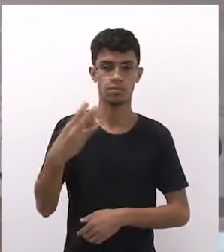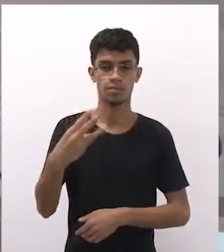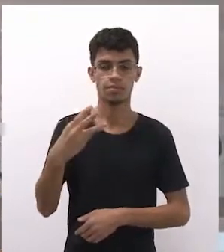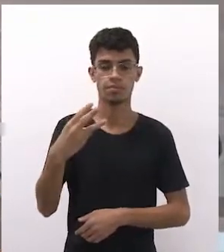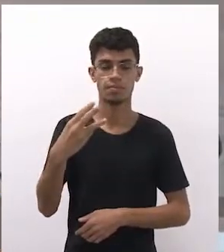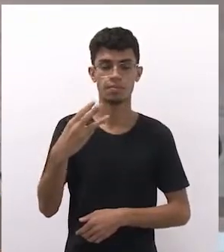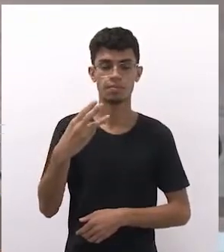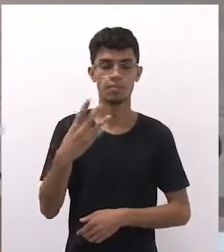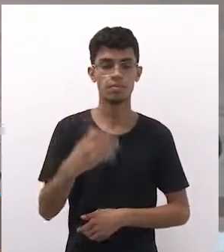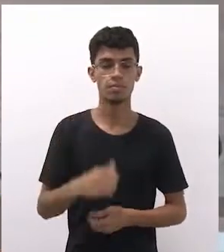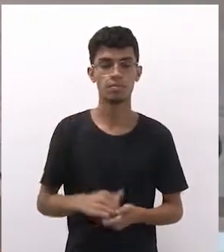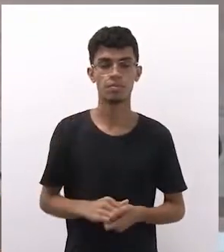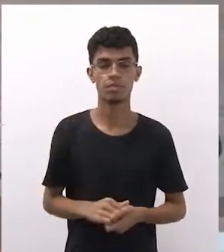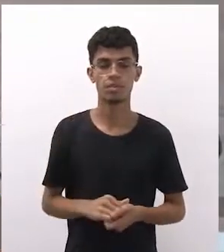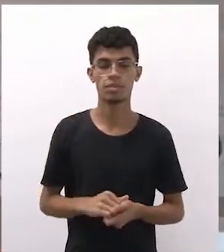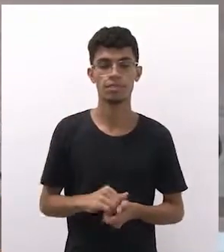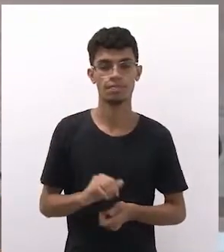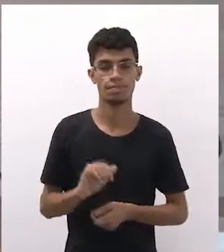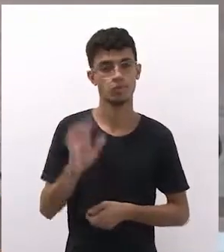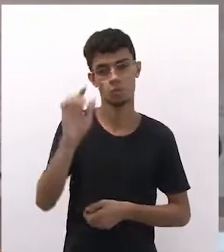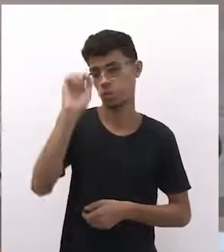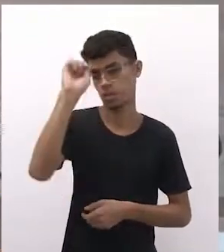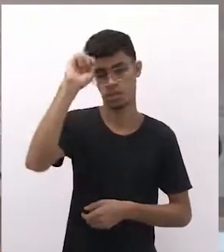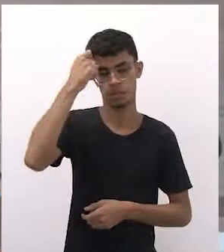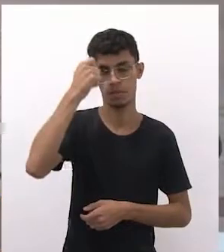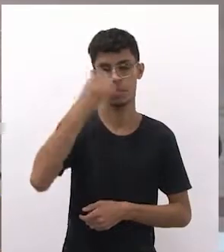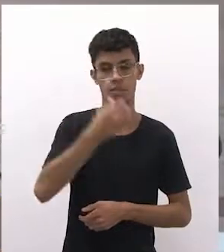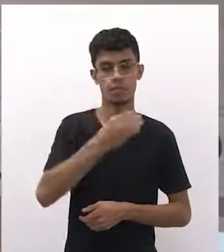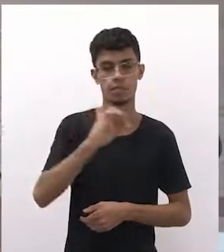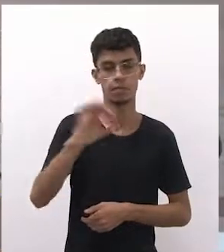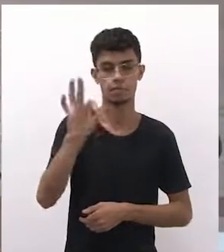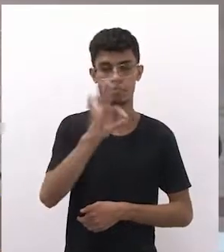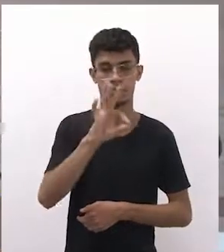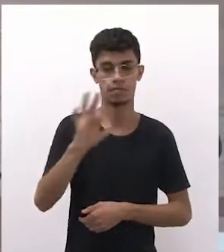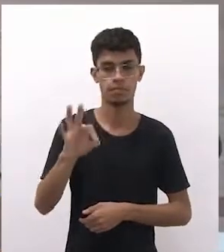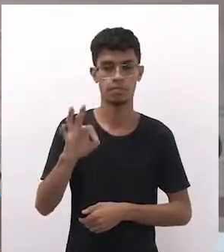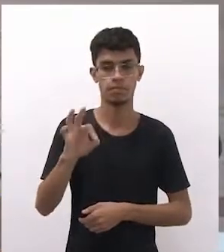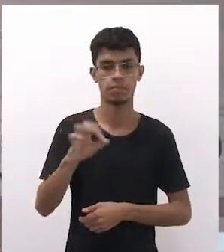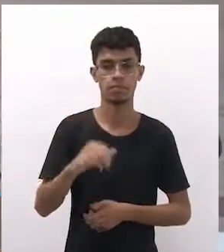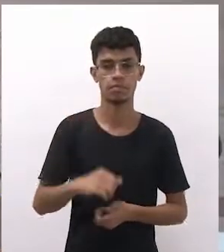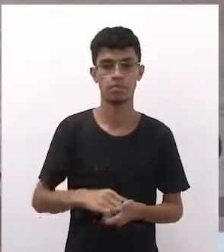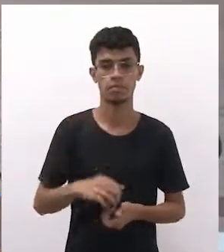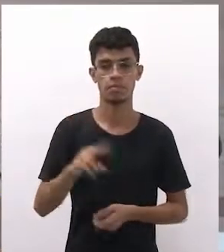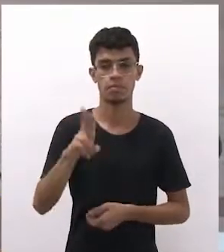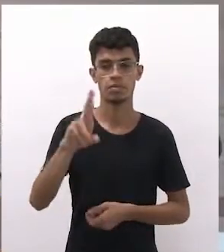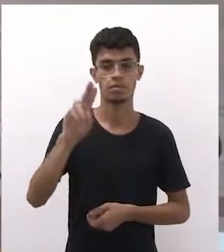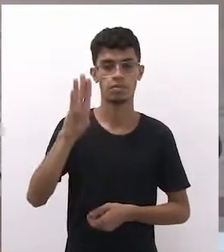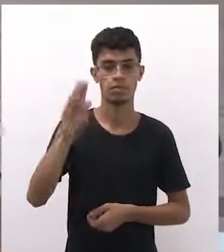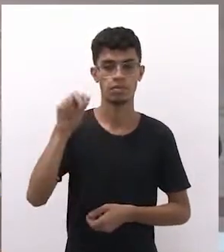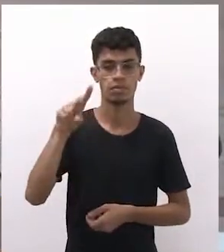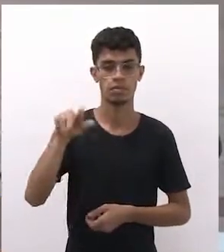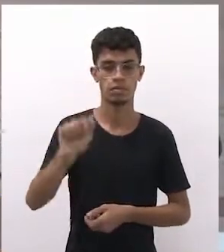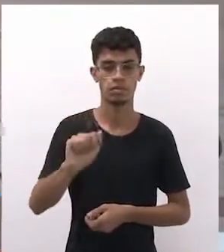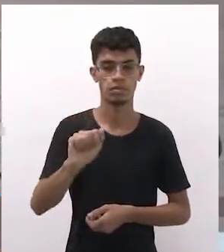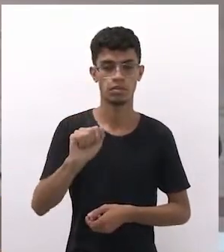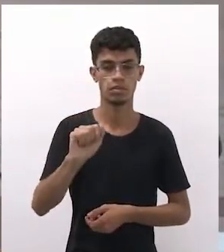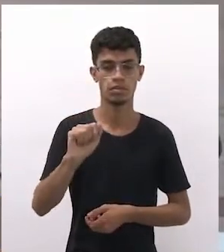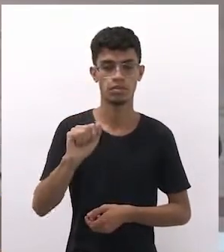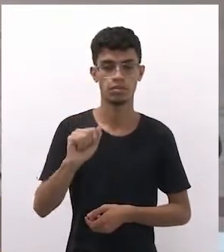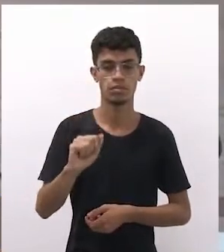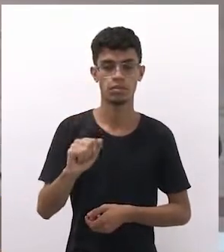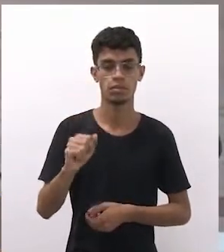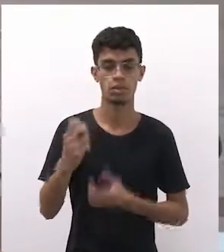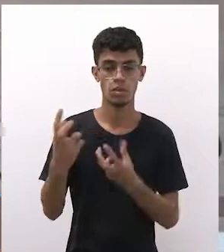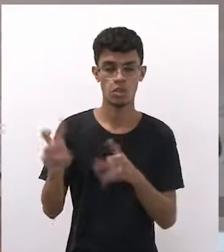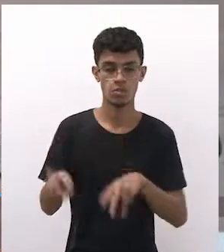negros. E quase 60% em zona urbana e um pouco menor em zona rural. Então,